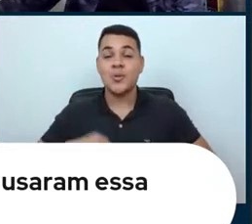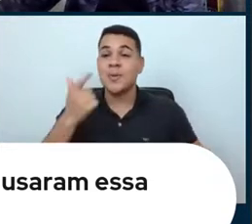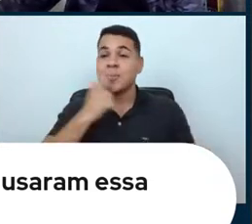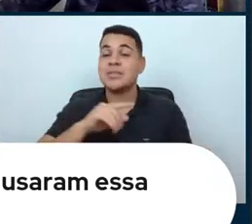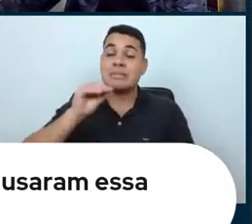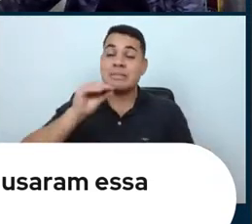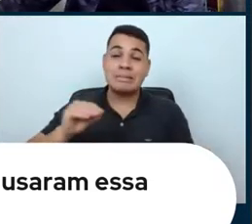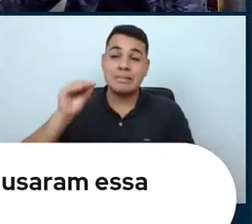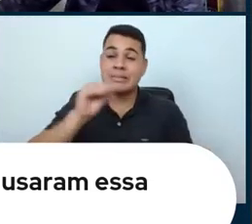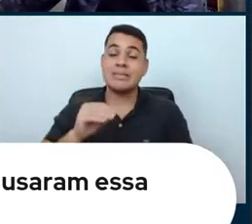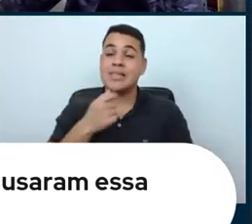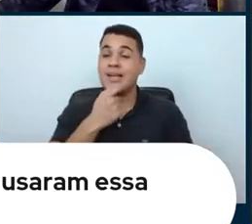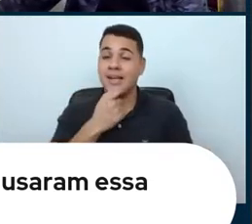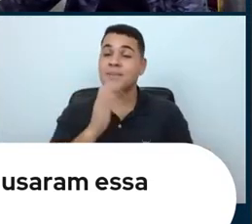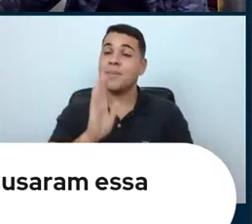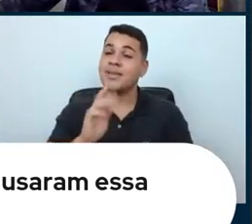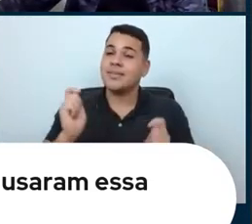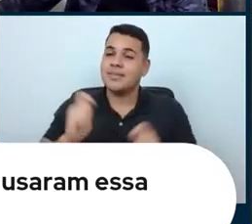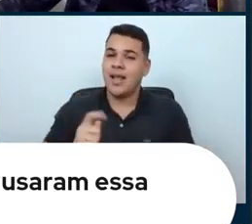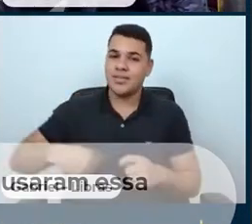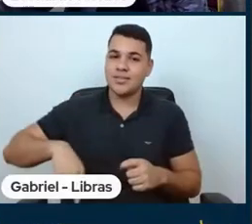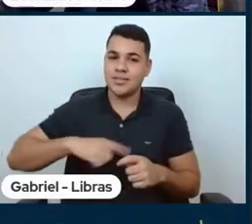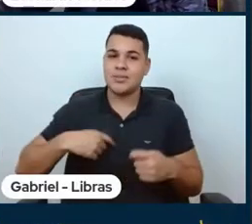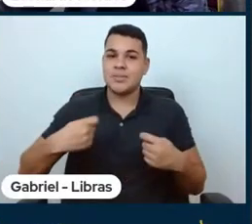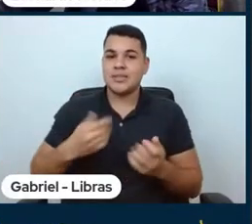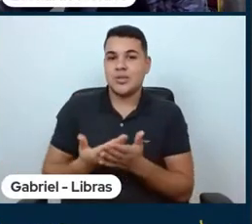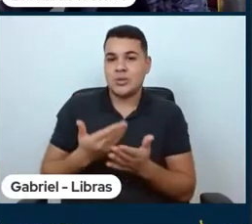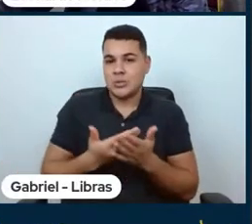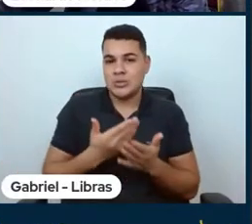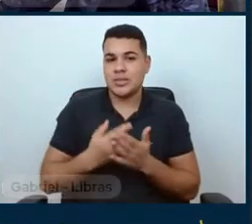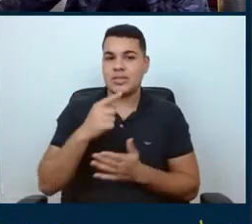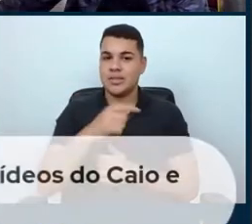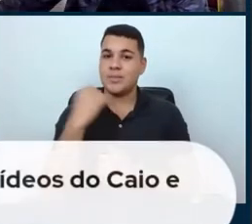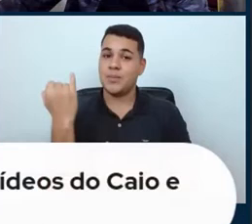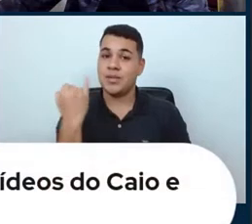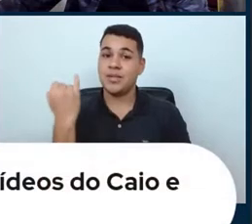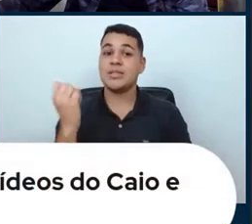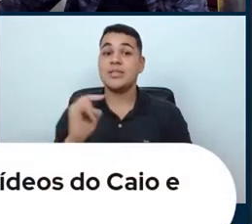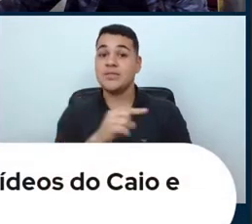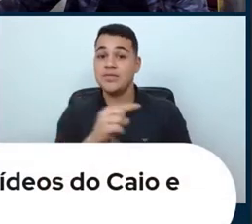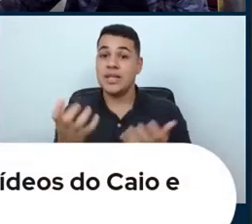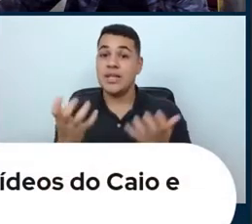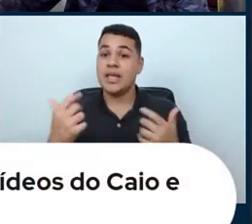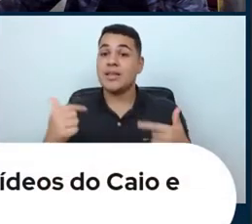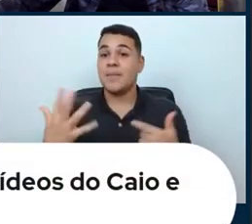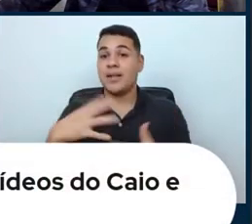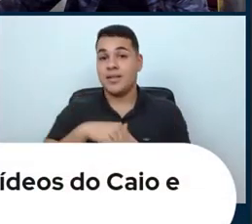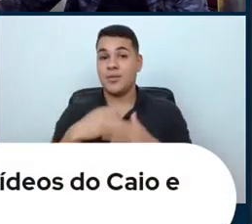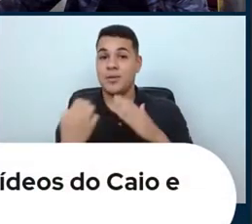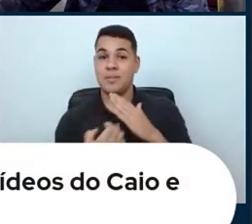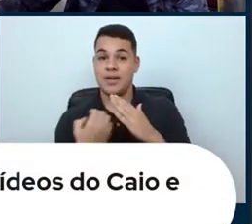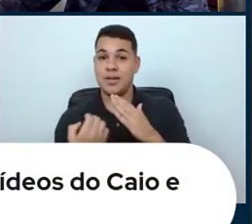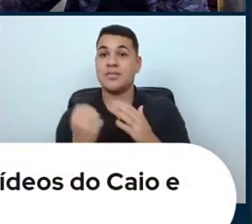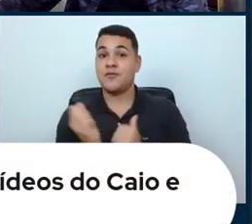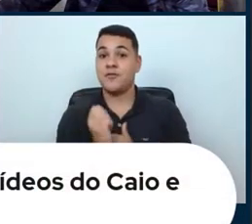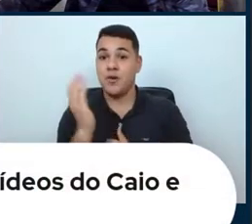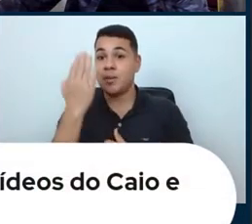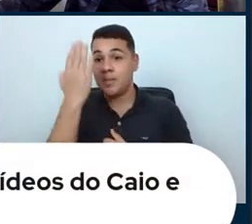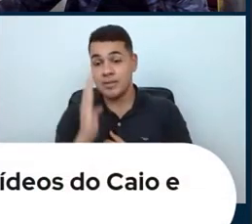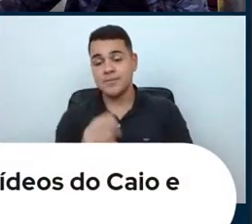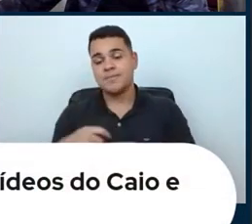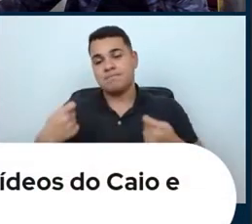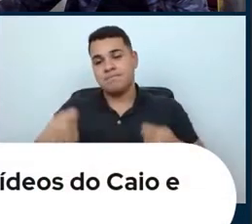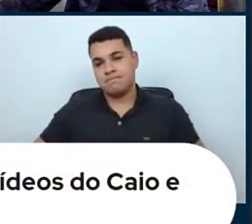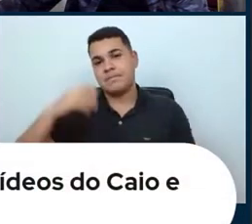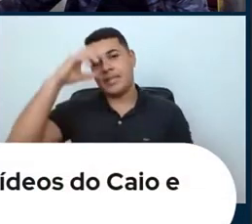consegue. Estudando, a gente consegue. Mas é muito importante o inglês. Então, se vocês quiserem trabalhar na multinacional, já tenha em mente que vocês precisam aprender